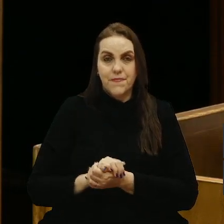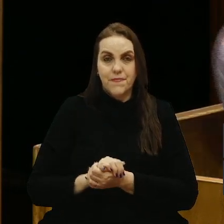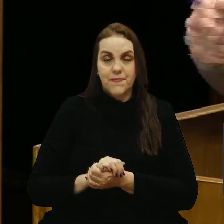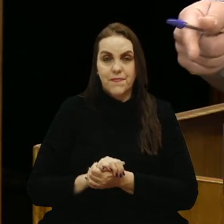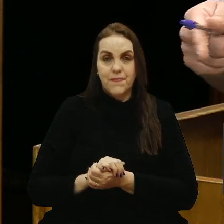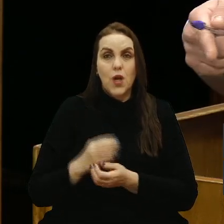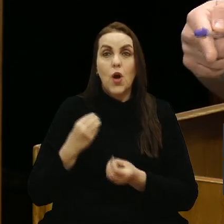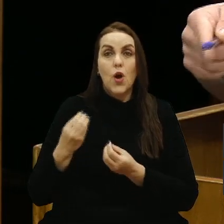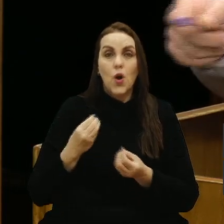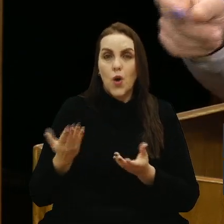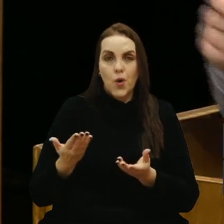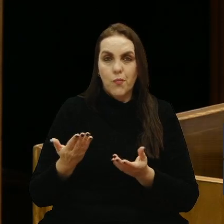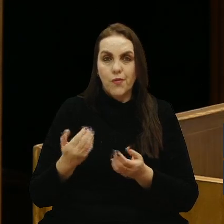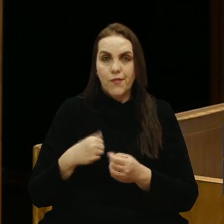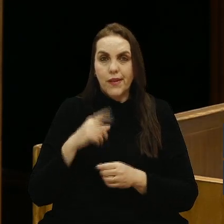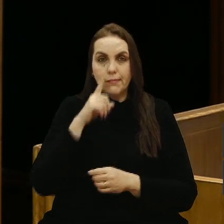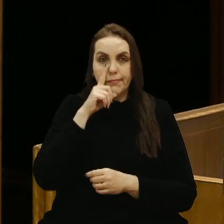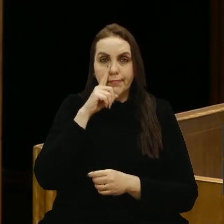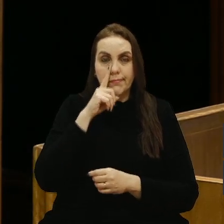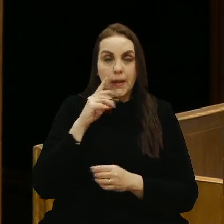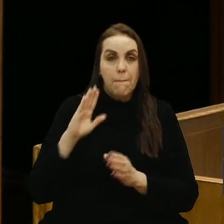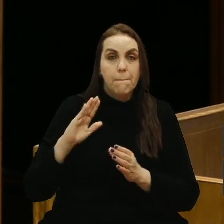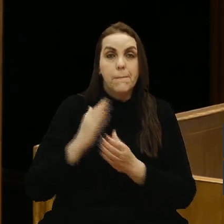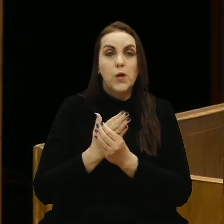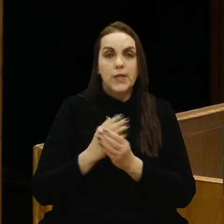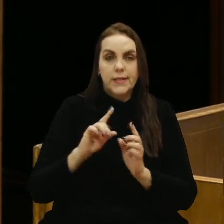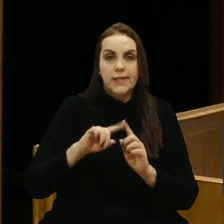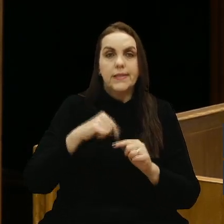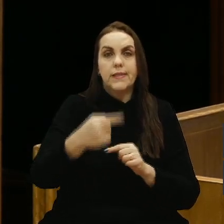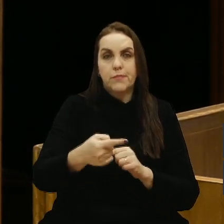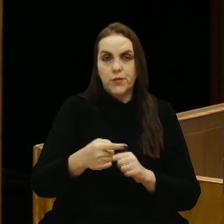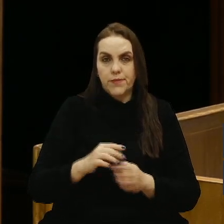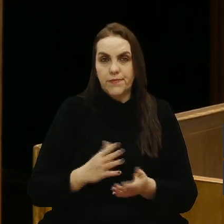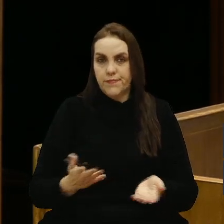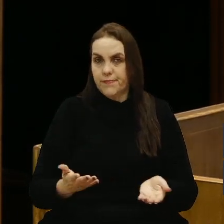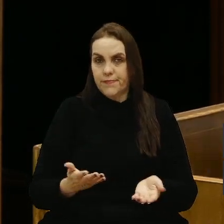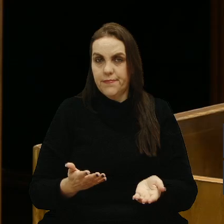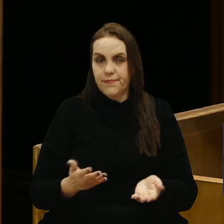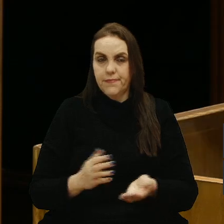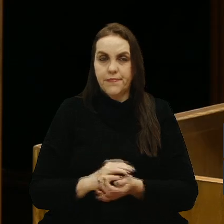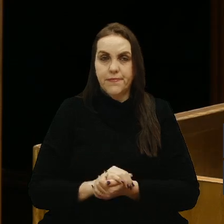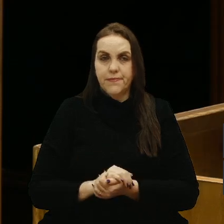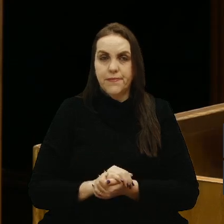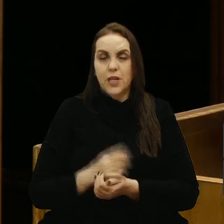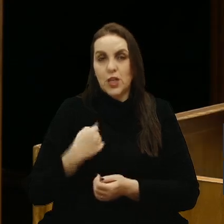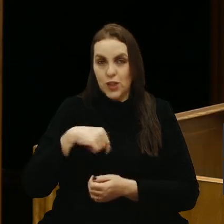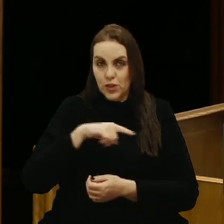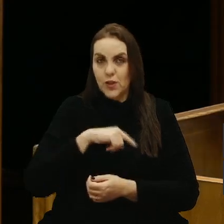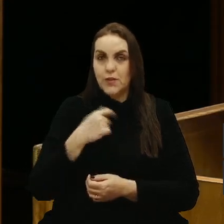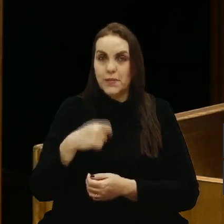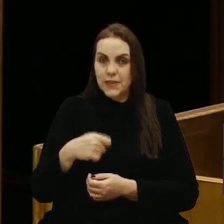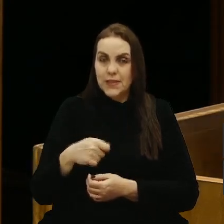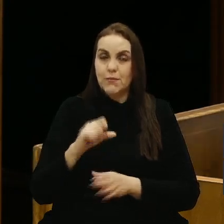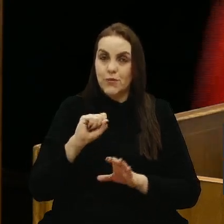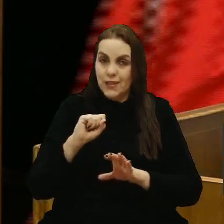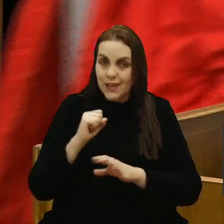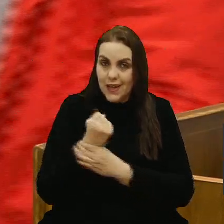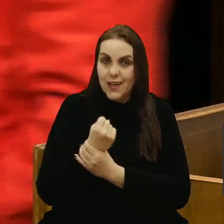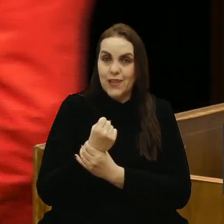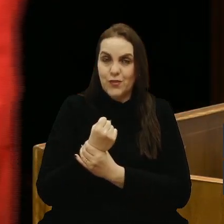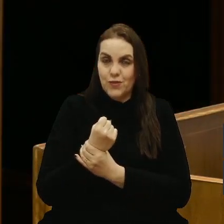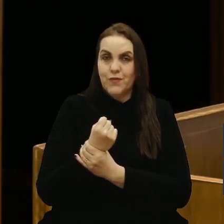Quem vai querer se arriscar e querer ser processado depois, a posteriori? Nós precisamos